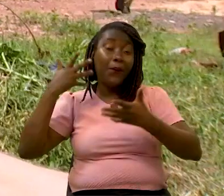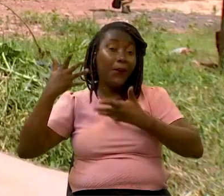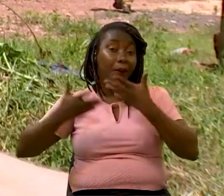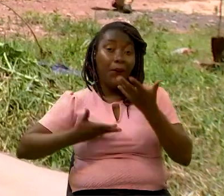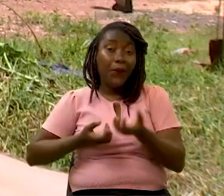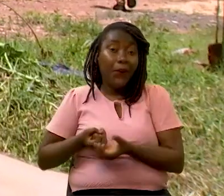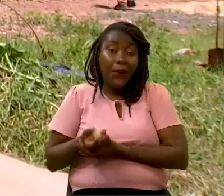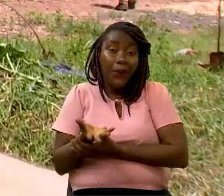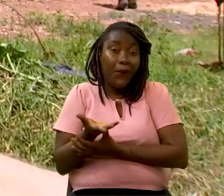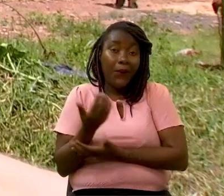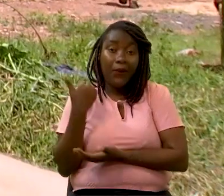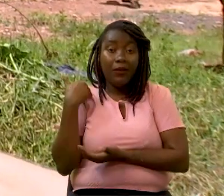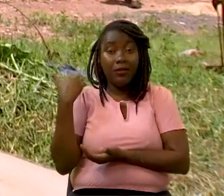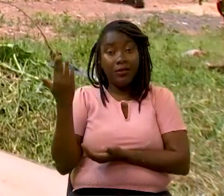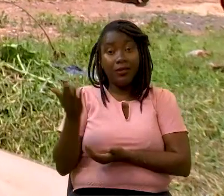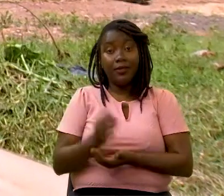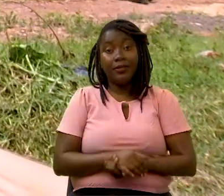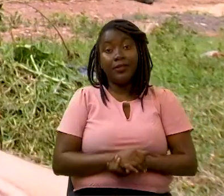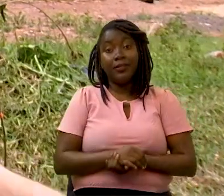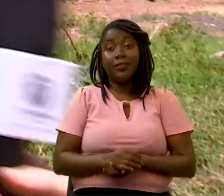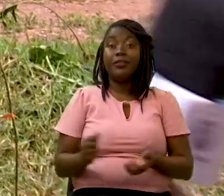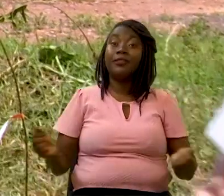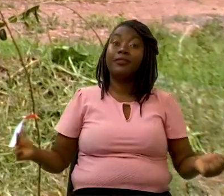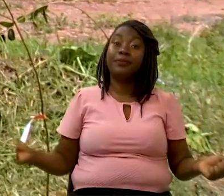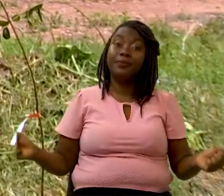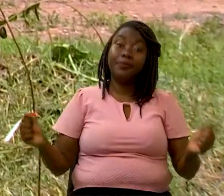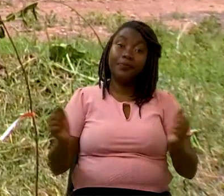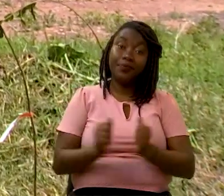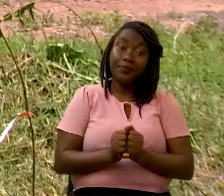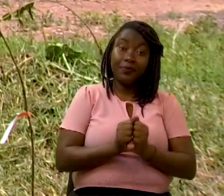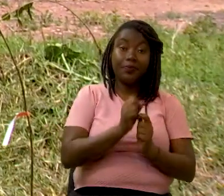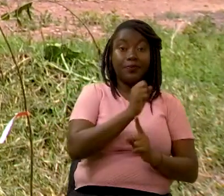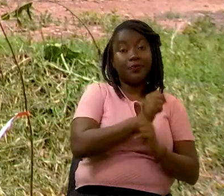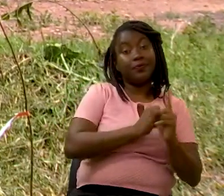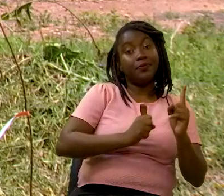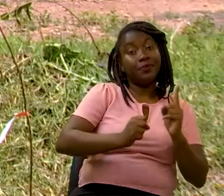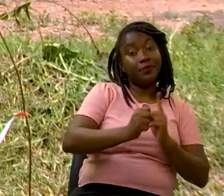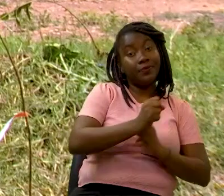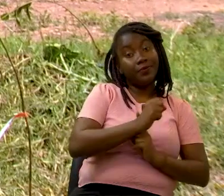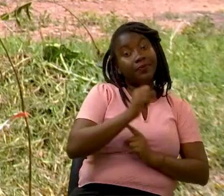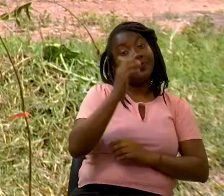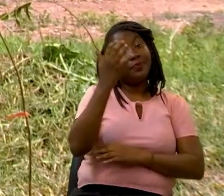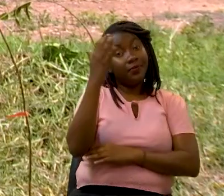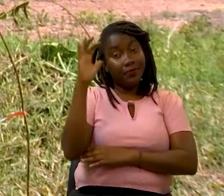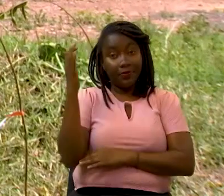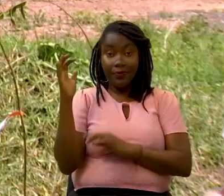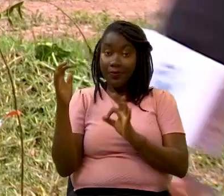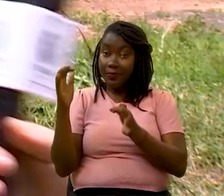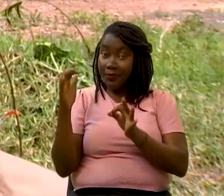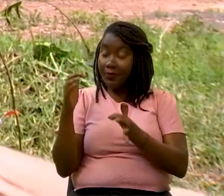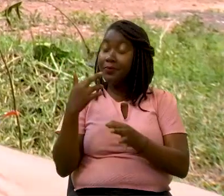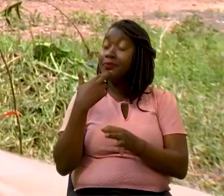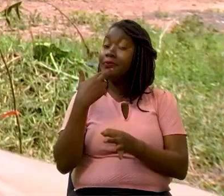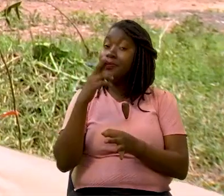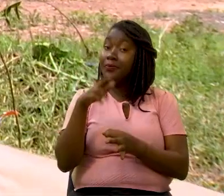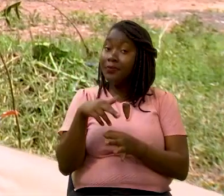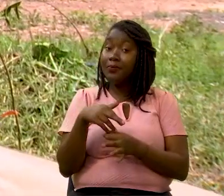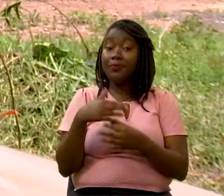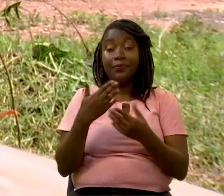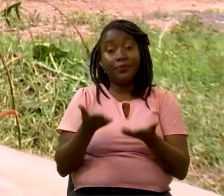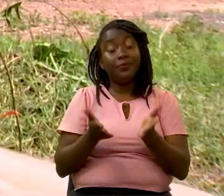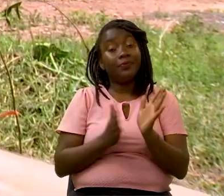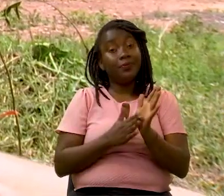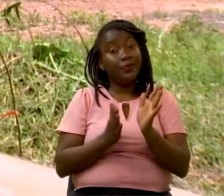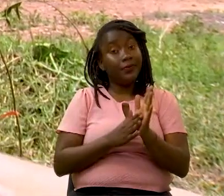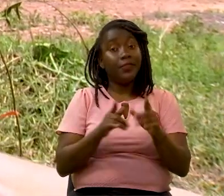do córrego que tem aqui ao lado, né? Então juntou a questão social e a questão ambiental, né?